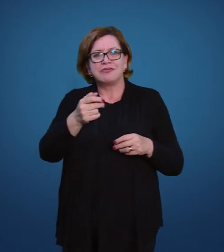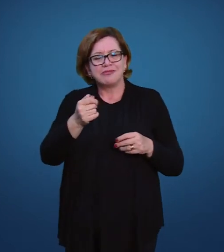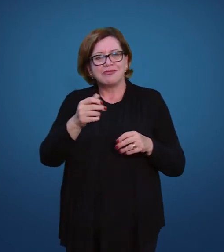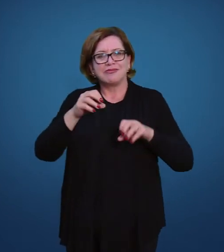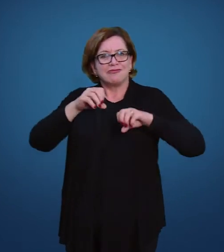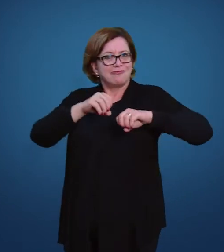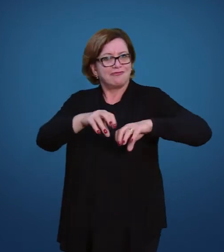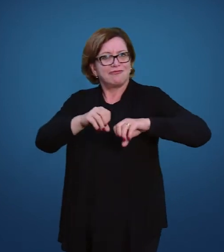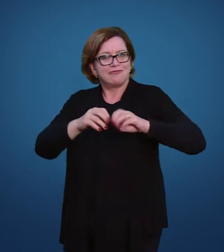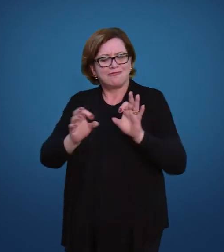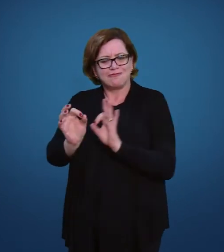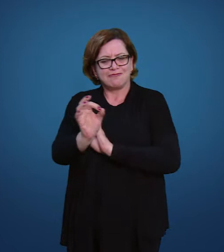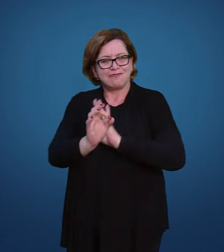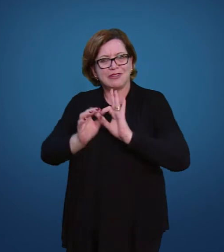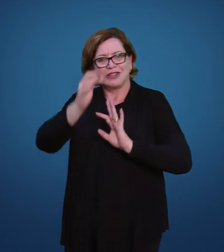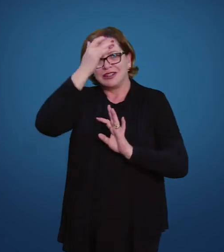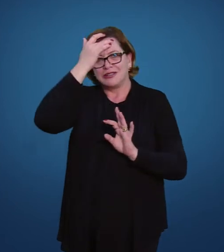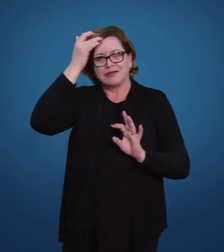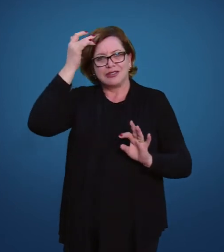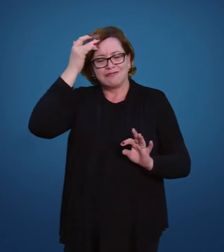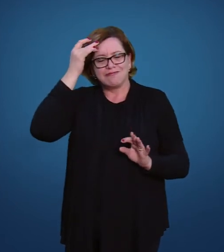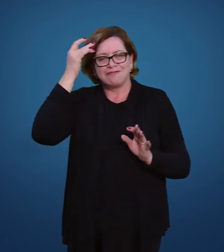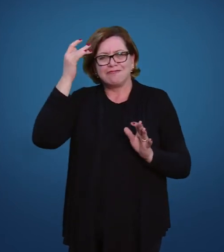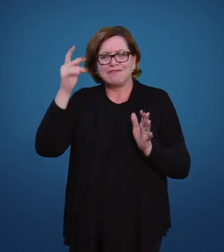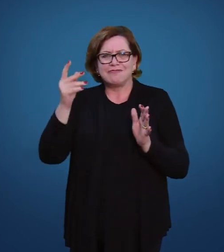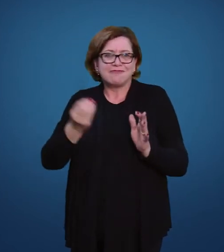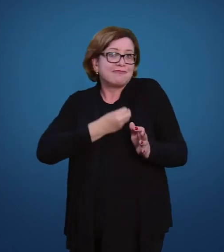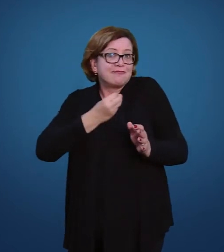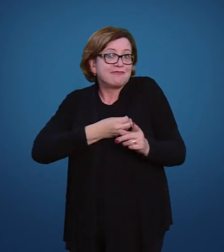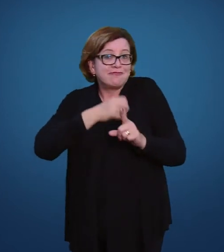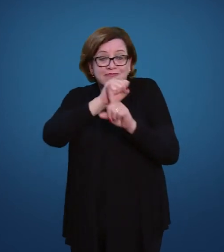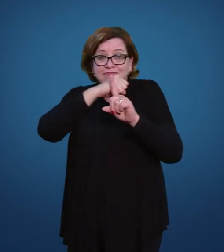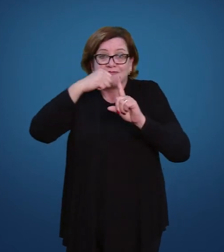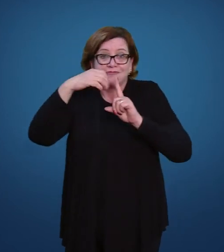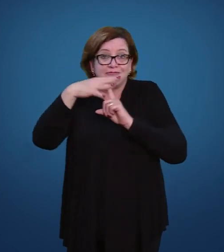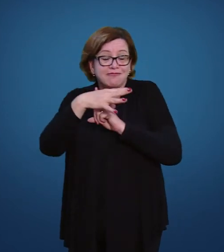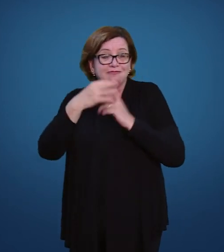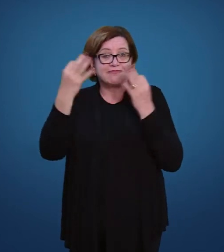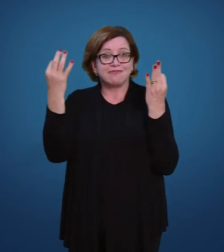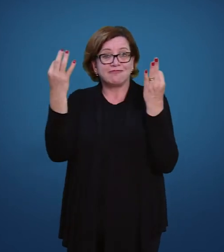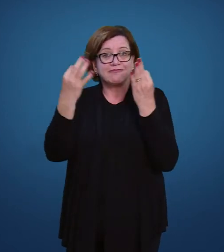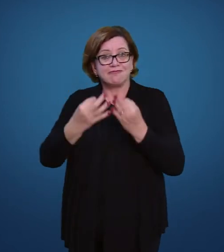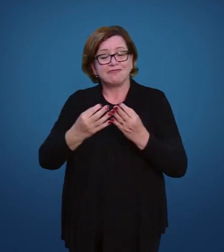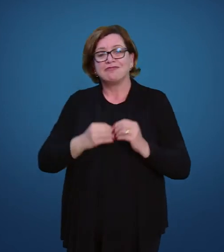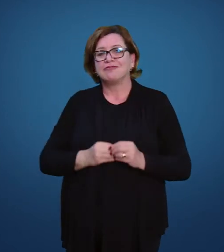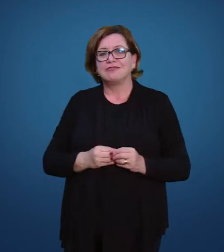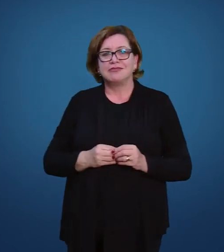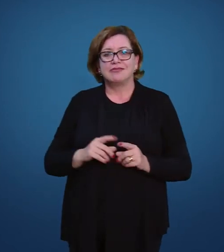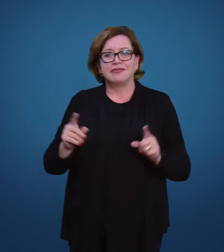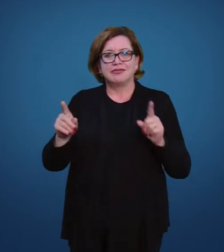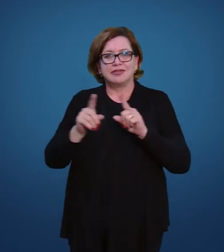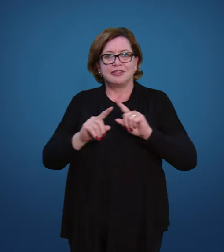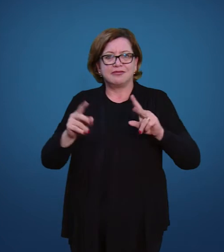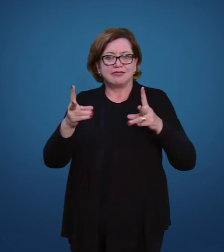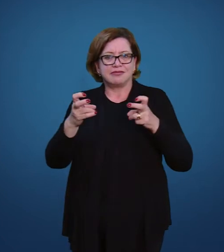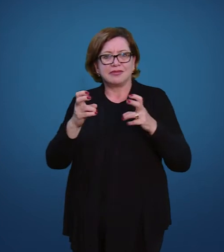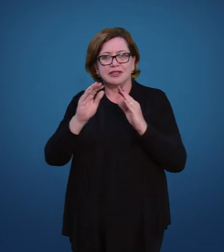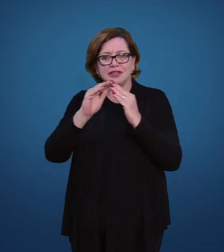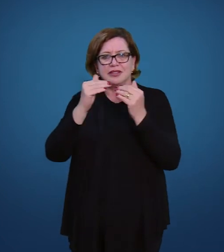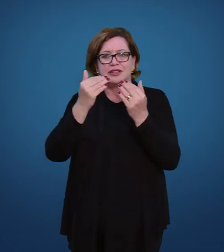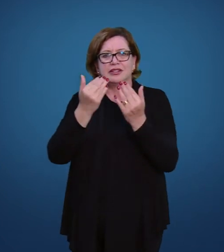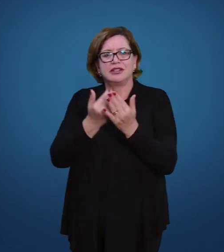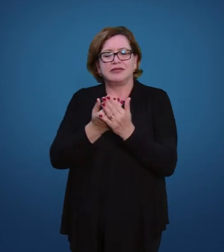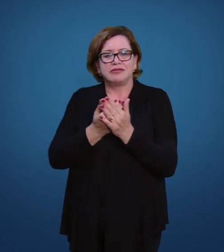as pessoas, por exemplo, para a convivência social saudável. Eu não vejo a escola